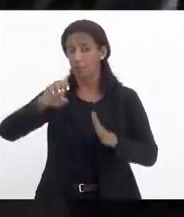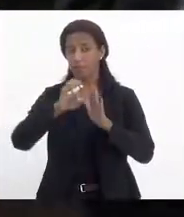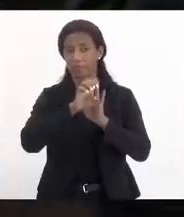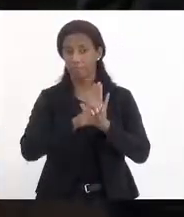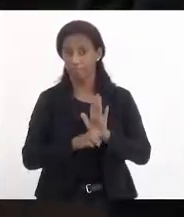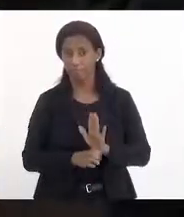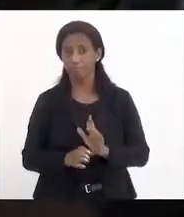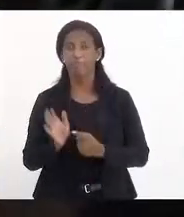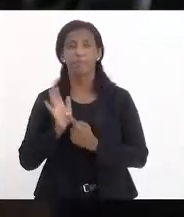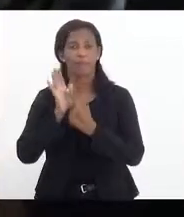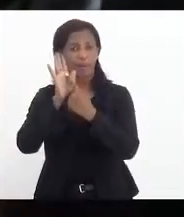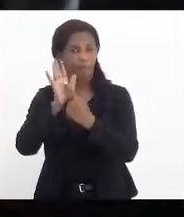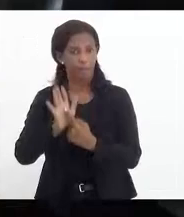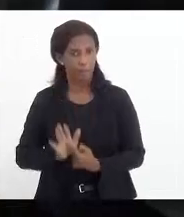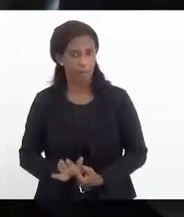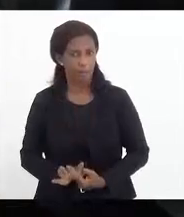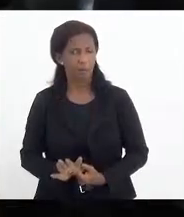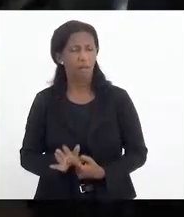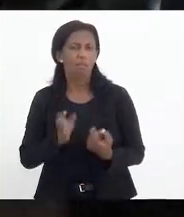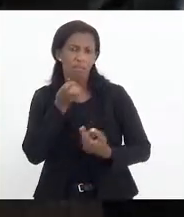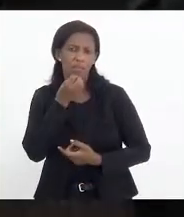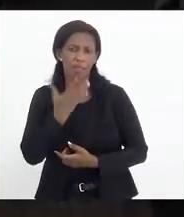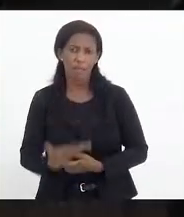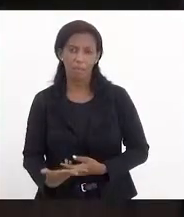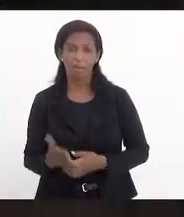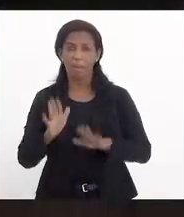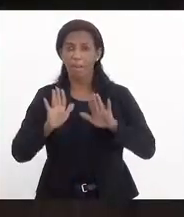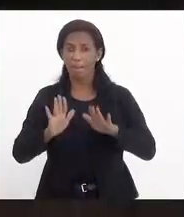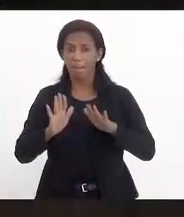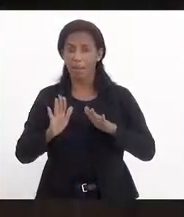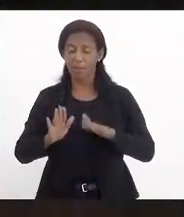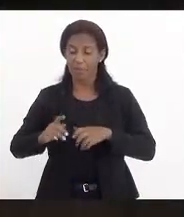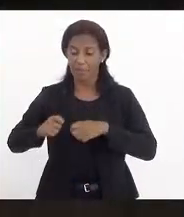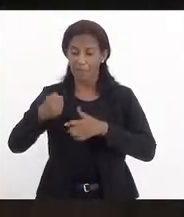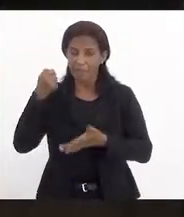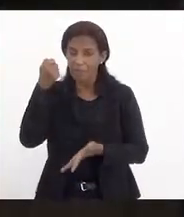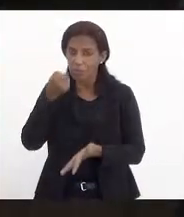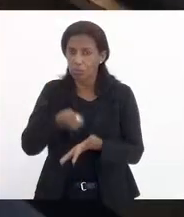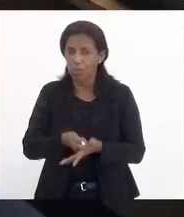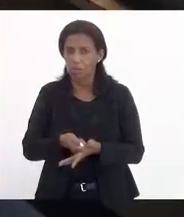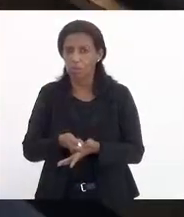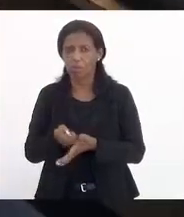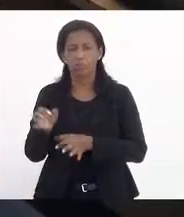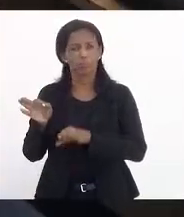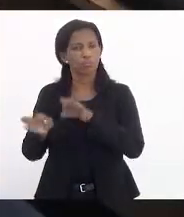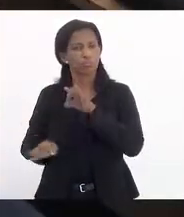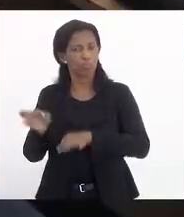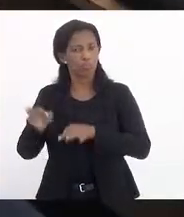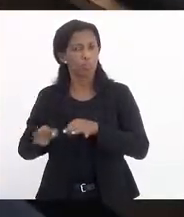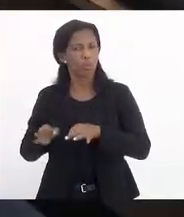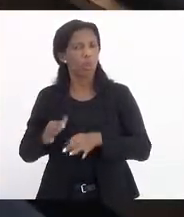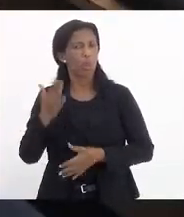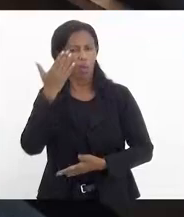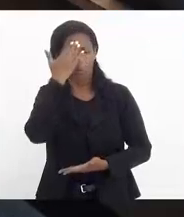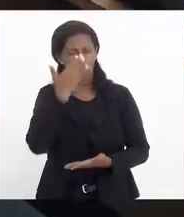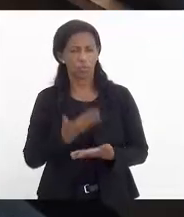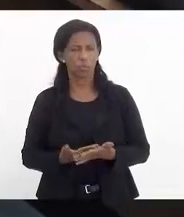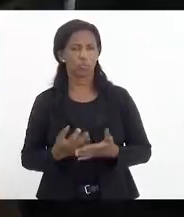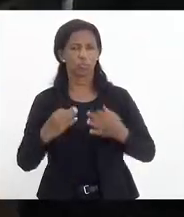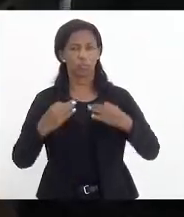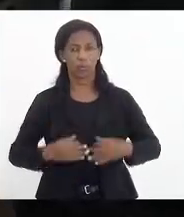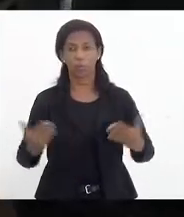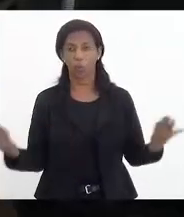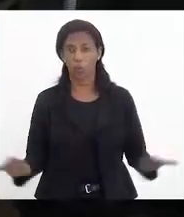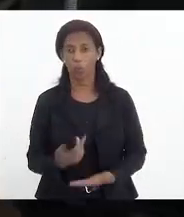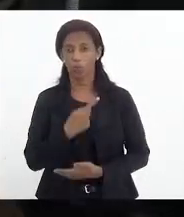bem apresentadas também fariam um efeito. Mas para dar mais segurança jurídica, creio que foi acertada. Então, presidente,